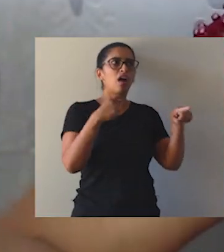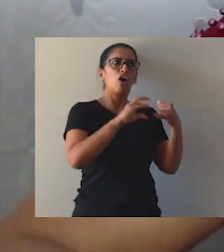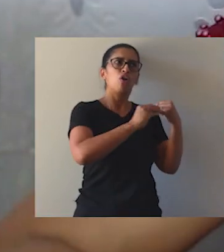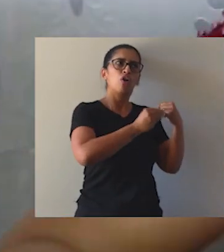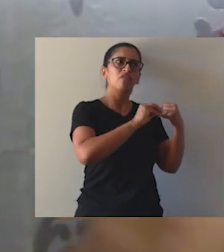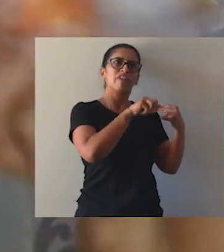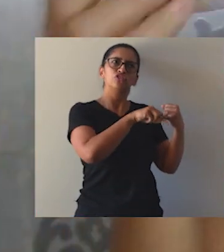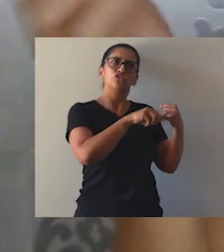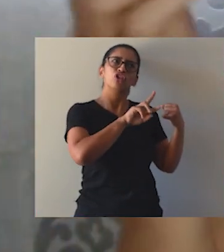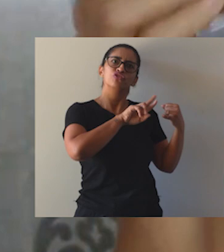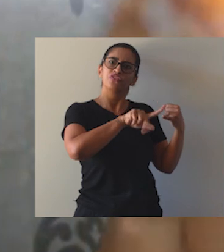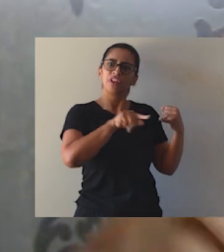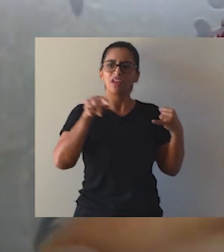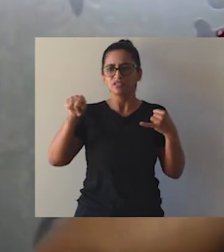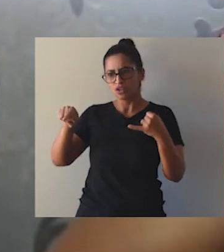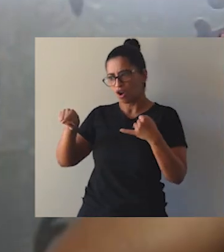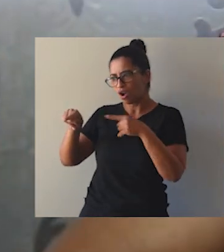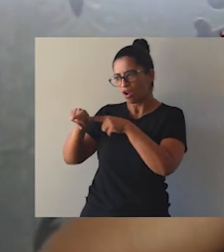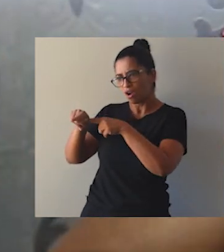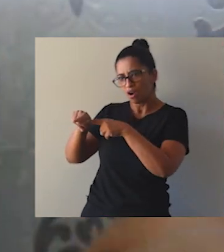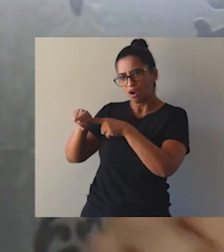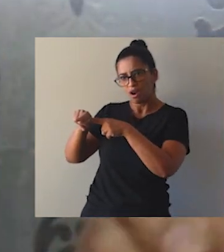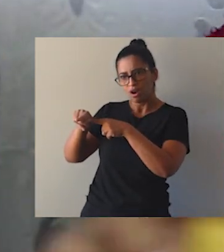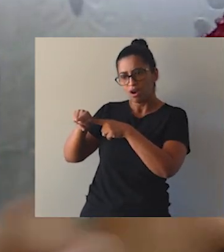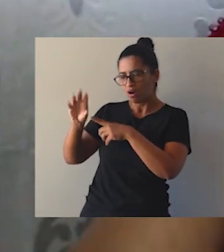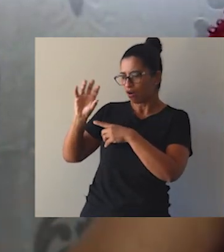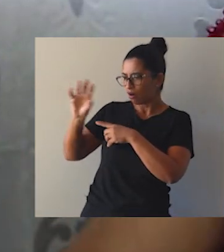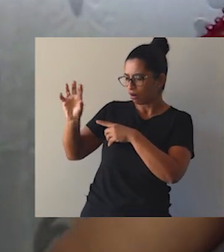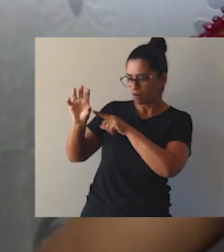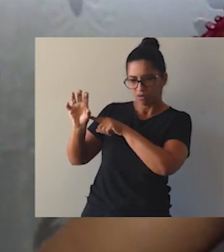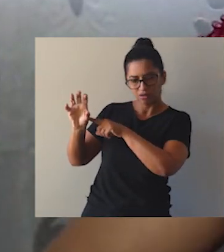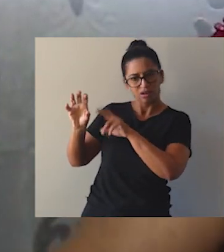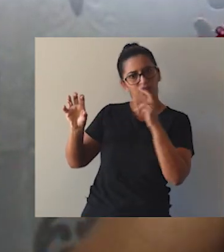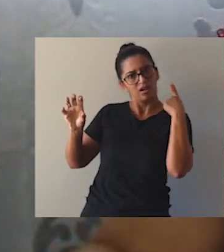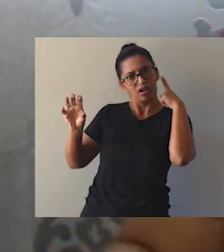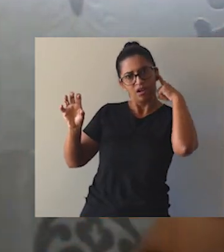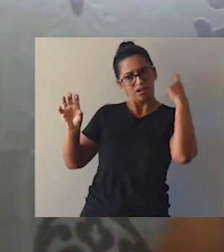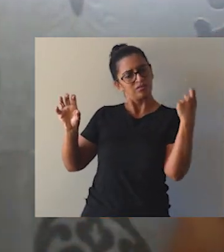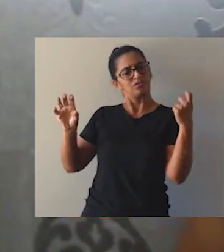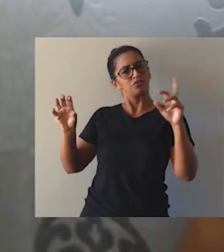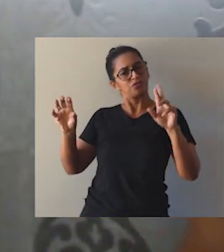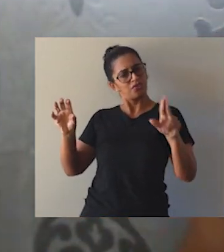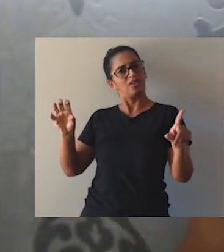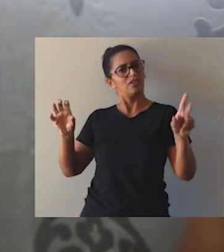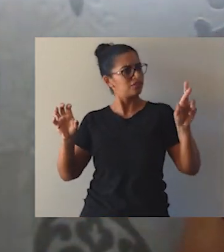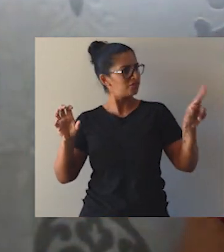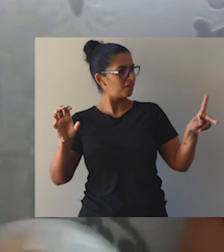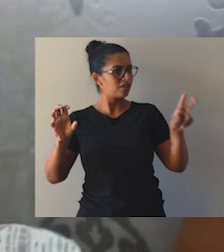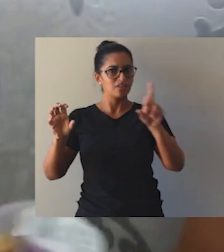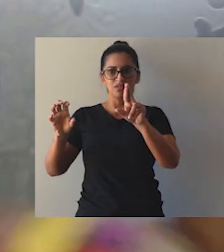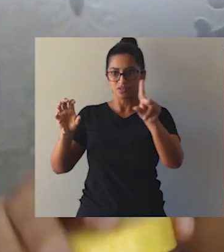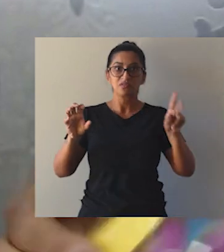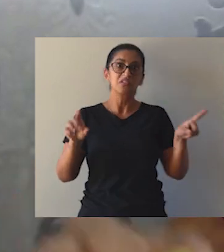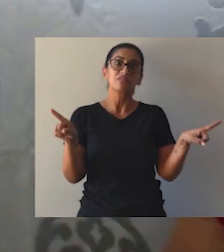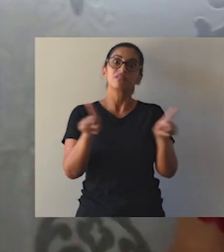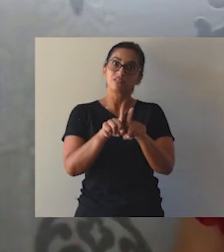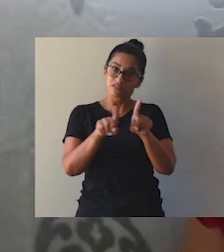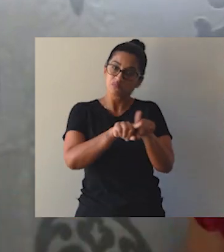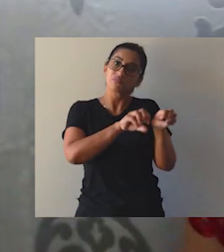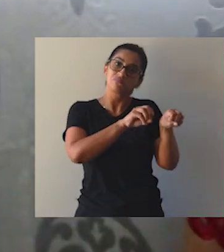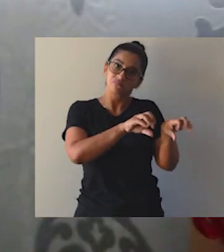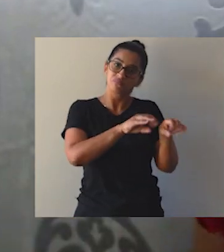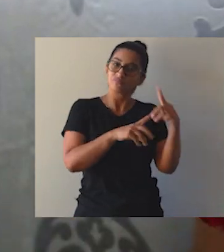Cada potinho desse tem um som diferente, né? Então, isso a gente vai trabalhar essa percepção com os nossos alunos. E isso toda é